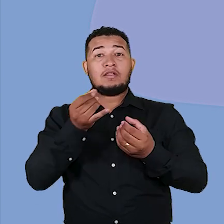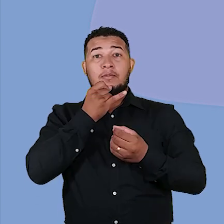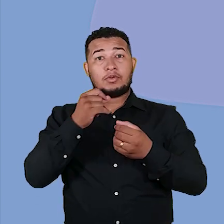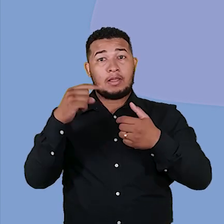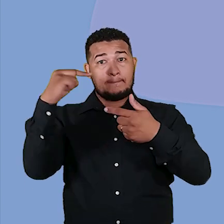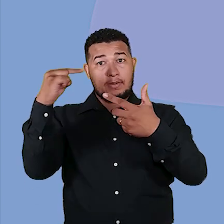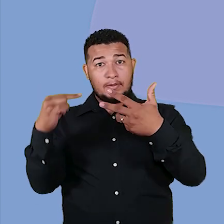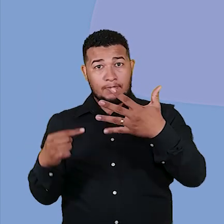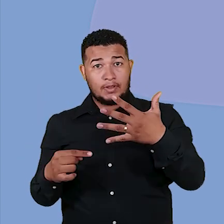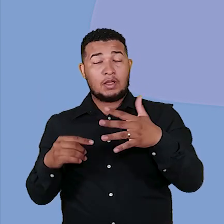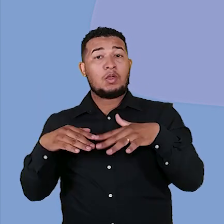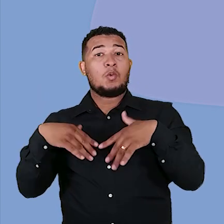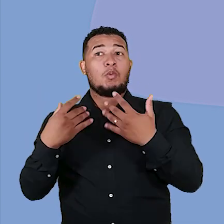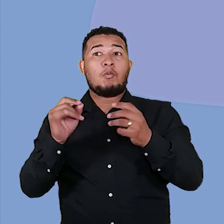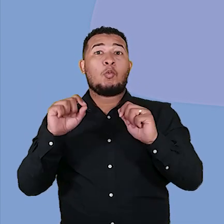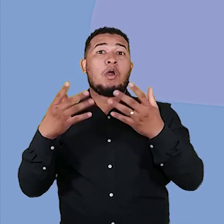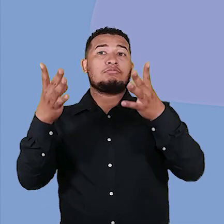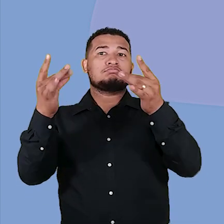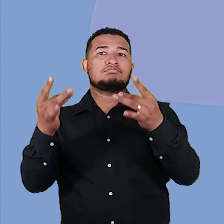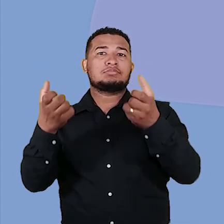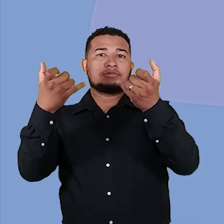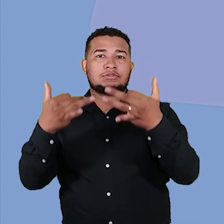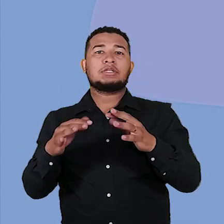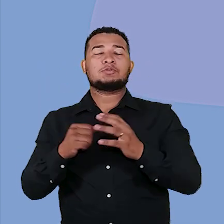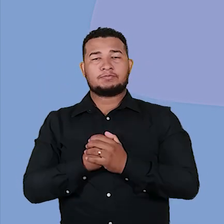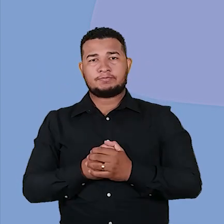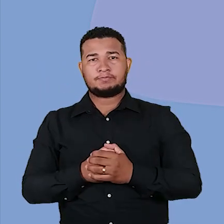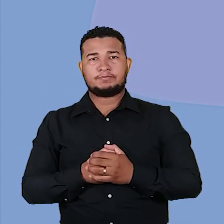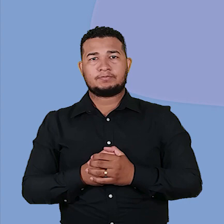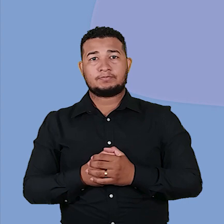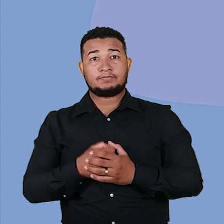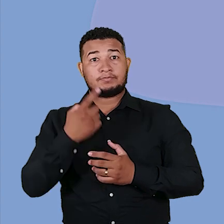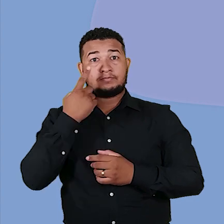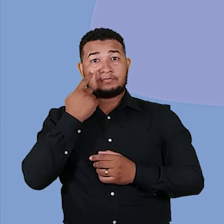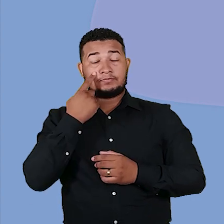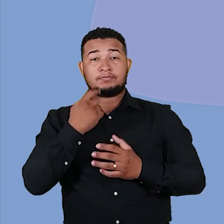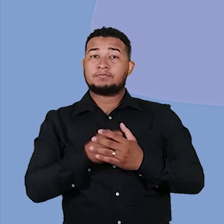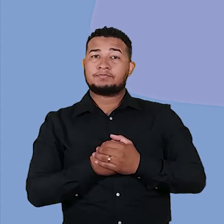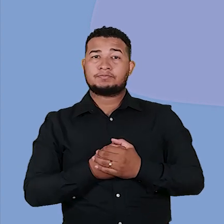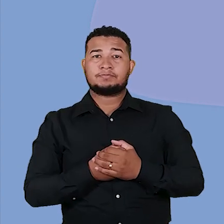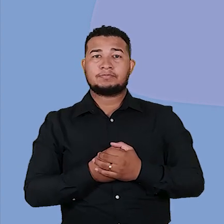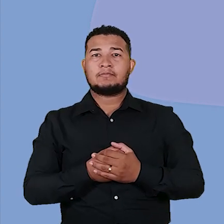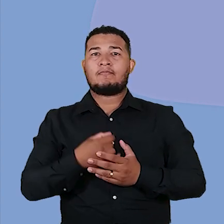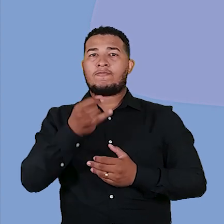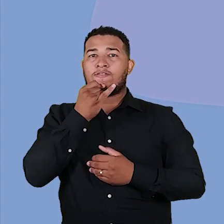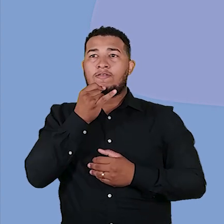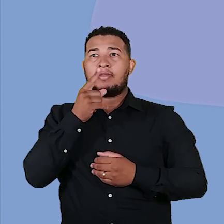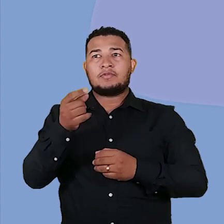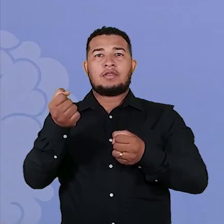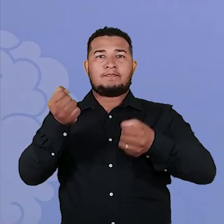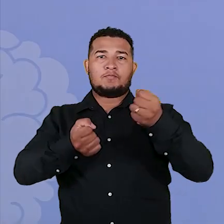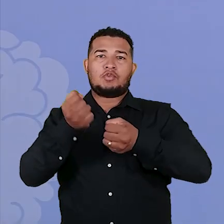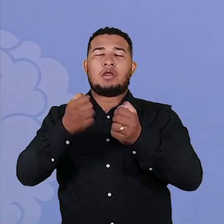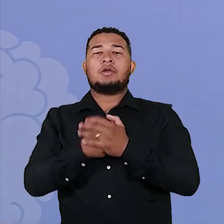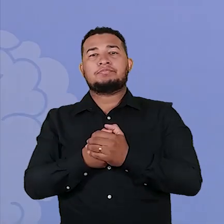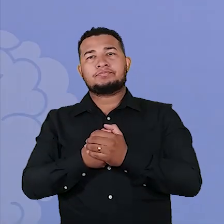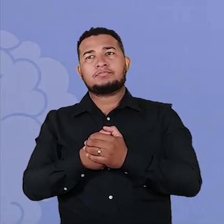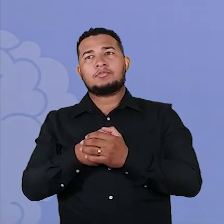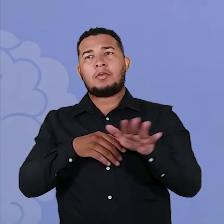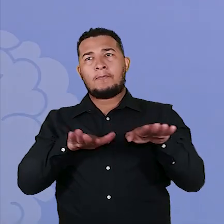feito no momento da curva da alternativas abaixo indique a que explica corretamente a situação descrita gente olha só